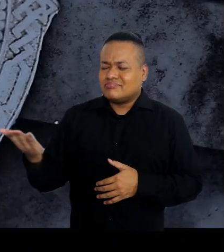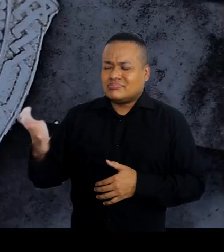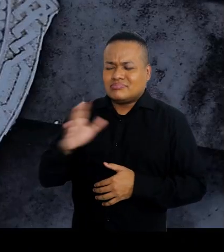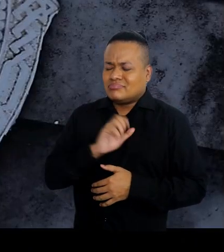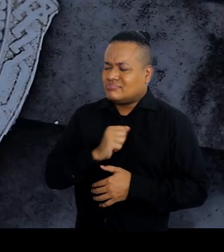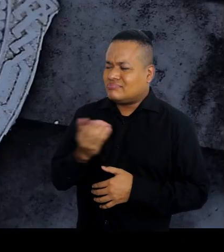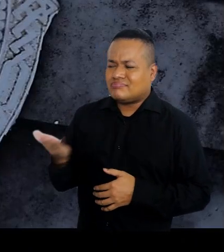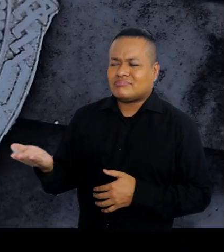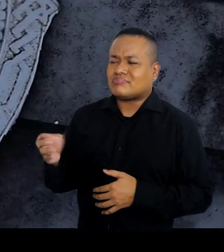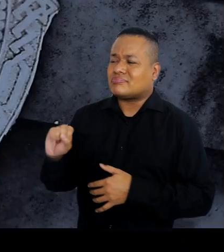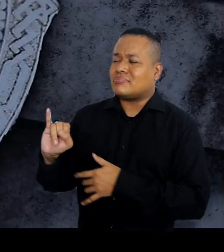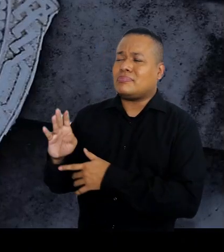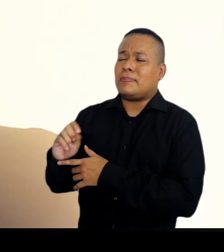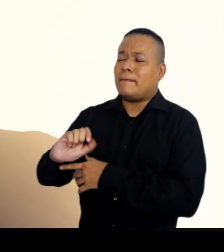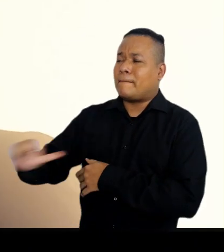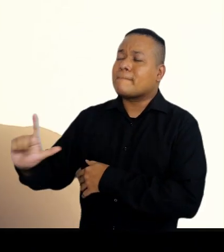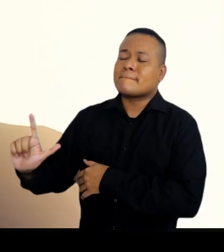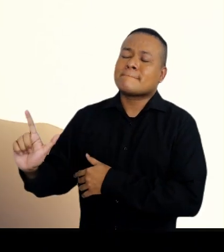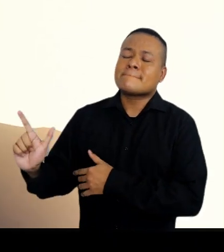Ah, Isabel.